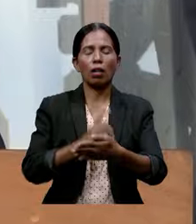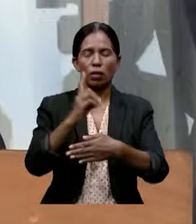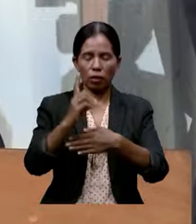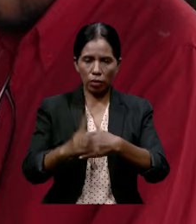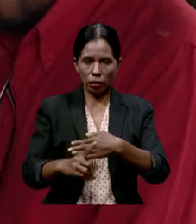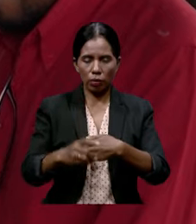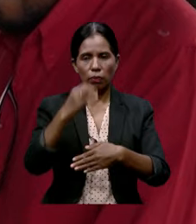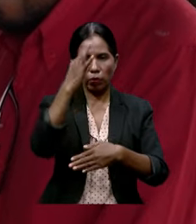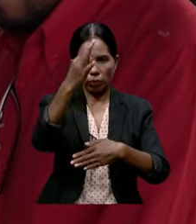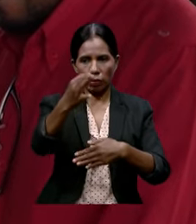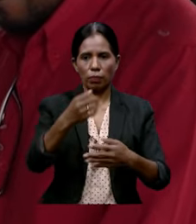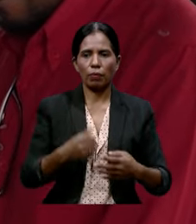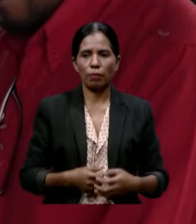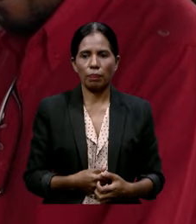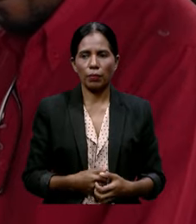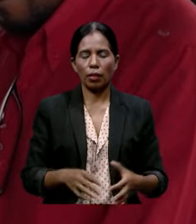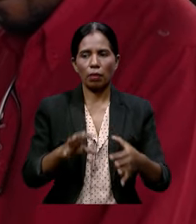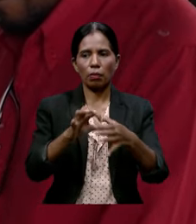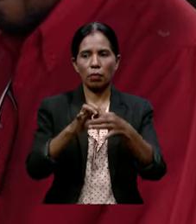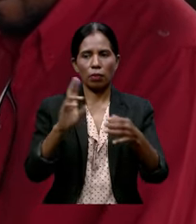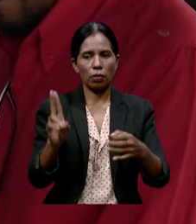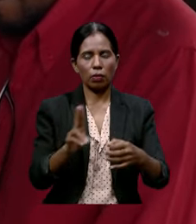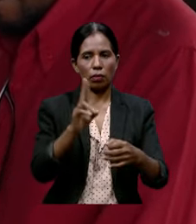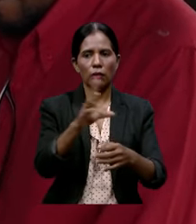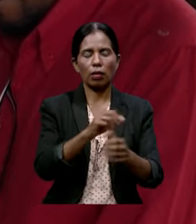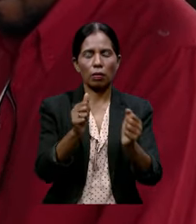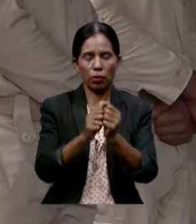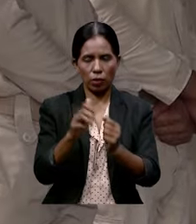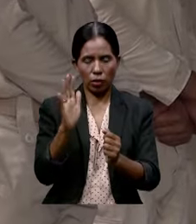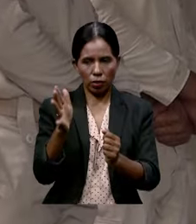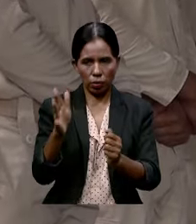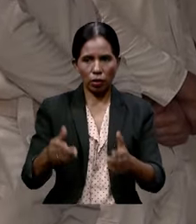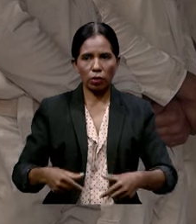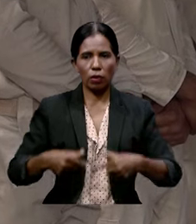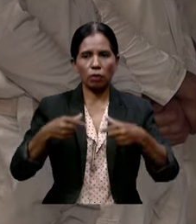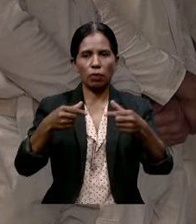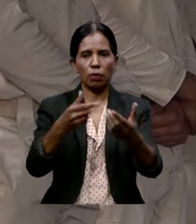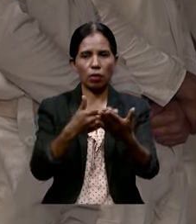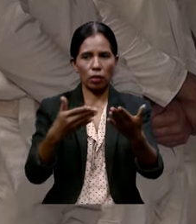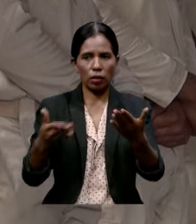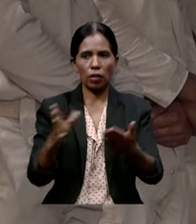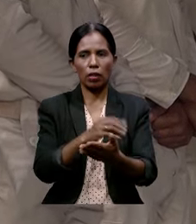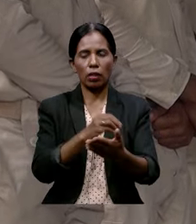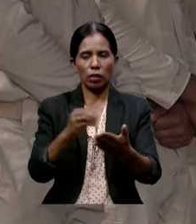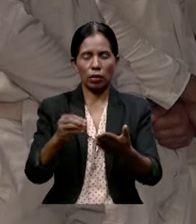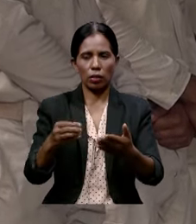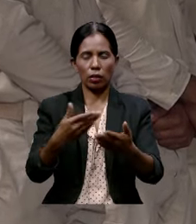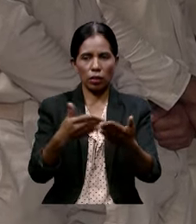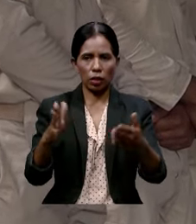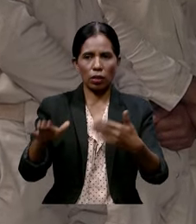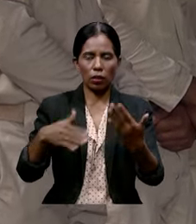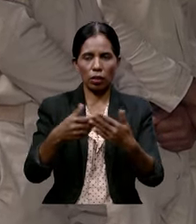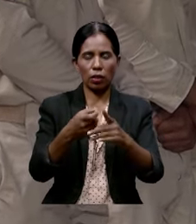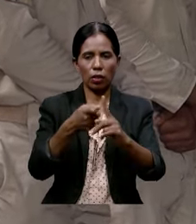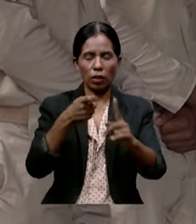vai. Membro Unidade Polícia Marítima na Limanulo, nebe entrega atributo arte marciais no rituais, composto